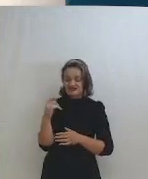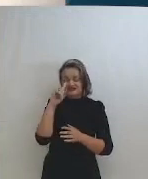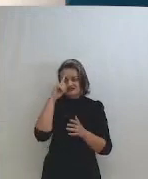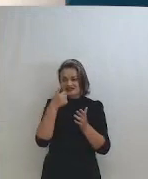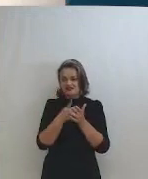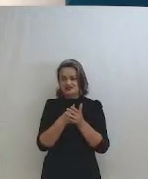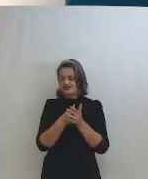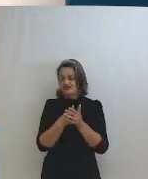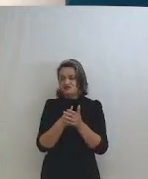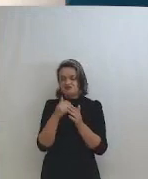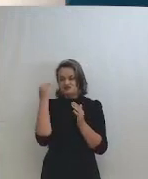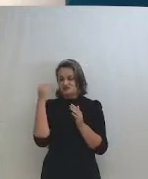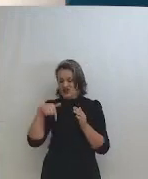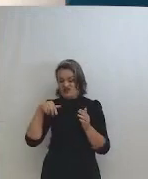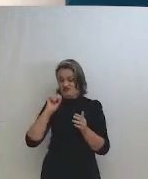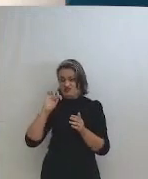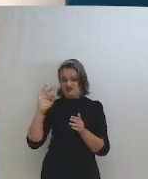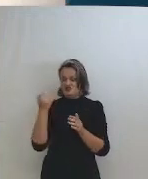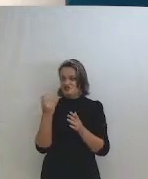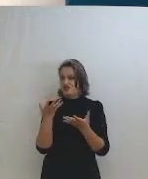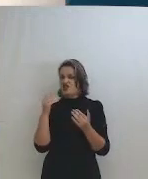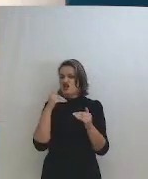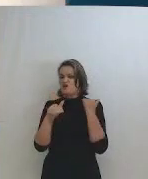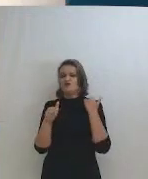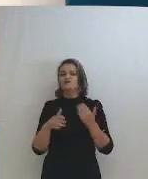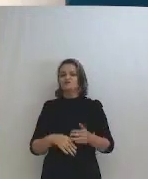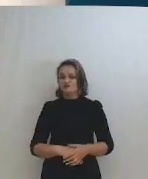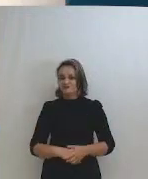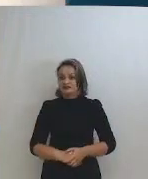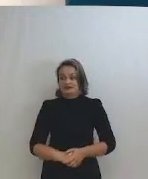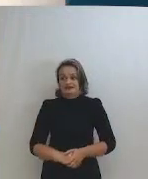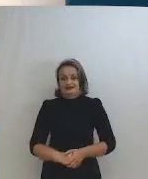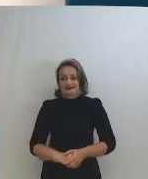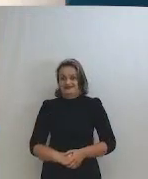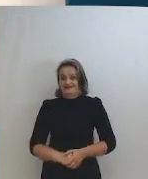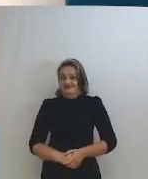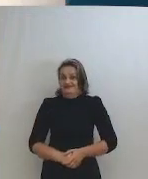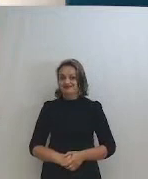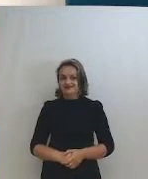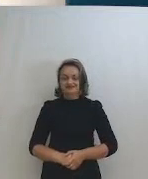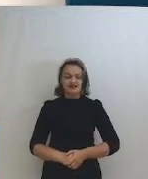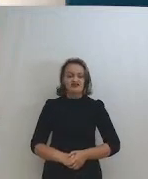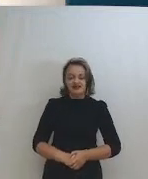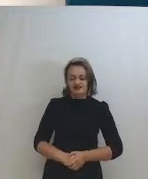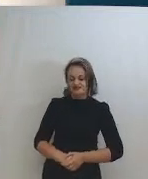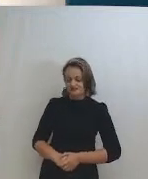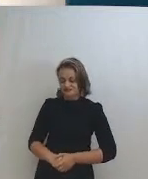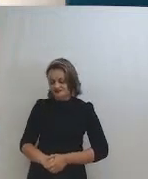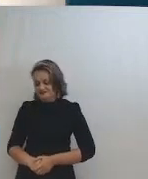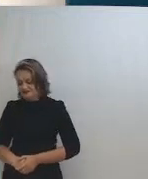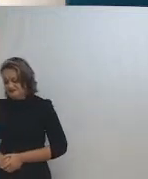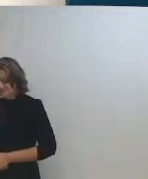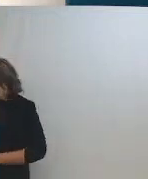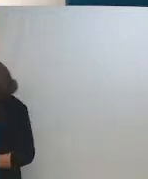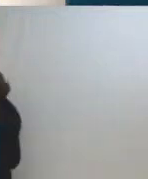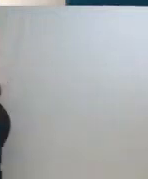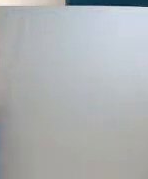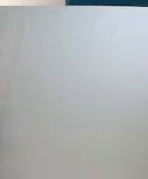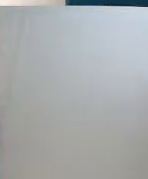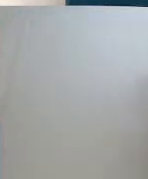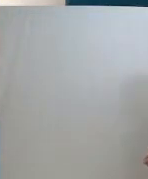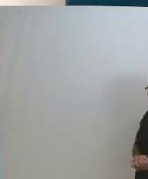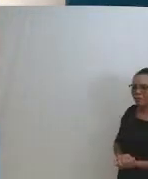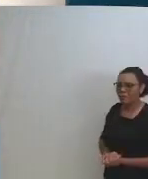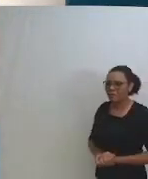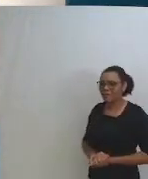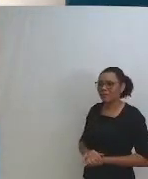foi difícil, hein? Que coisa aquilo, cara. Primeiro que aquele crime não é nem, assim, não tem nem prisão. Aí